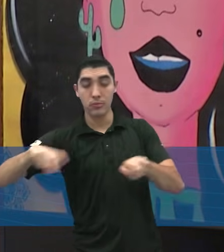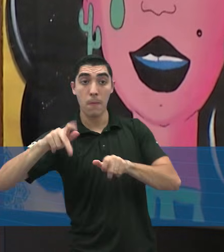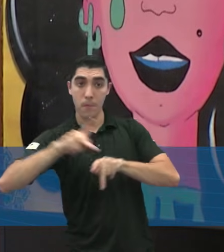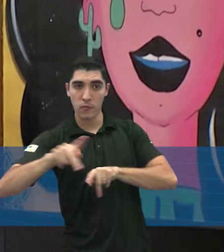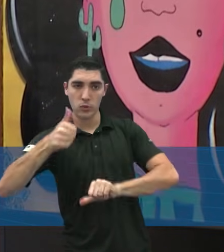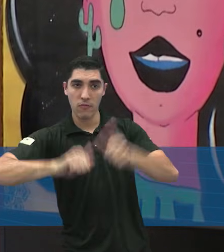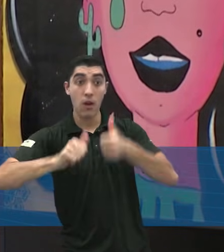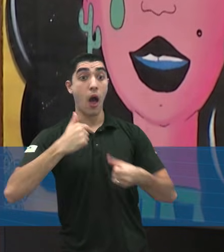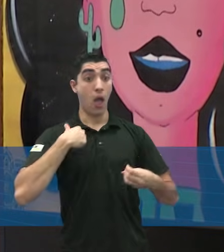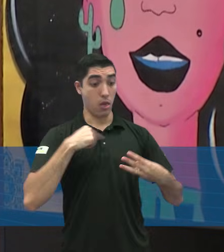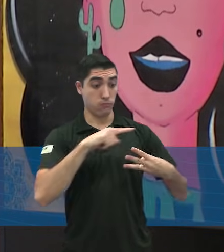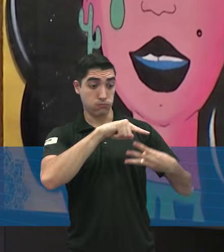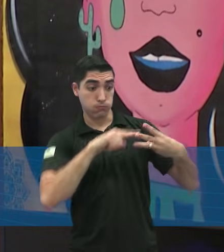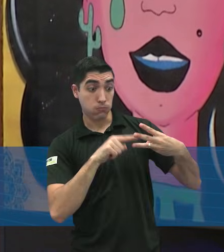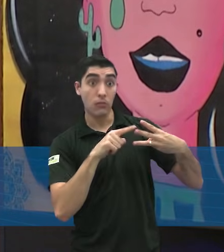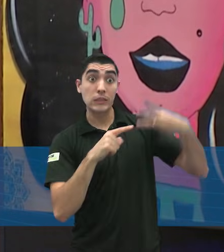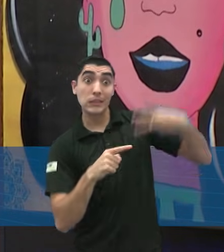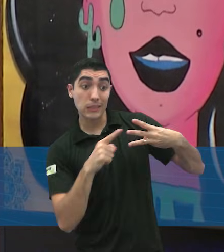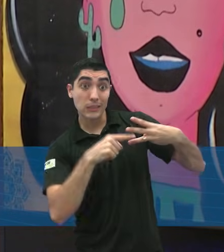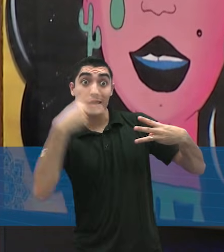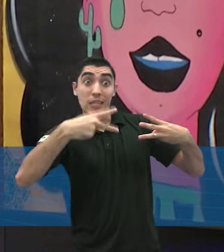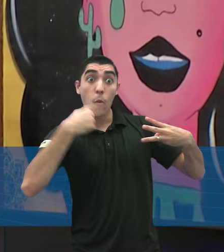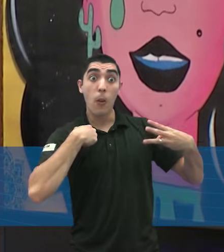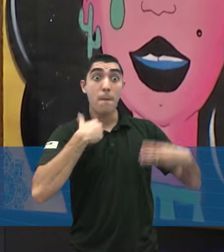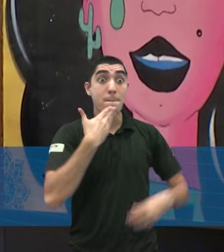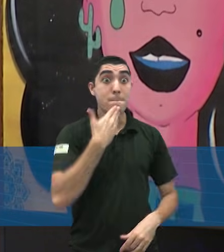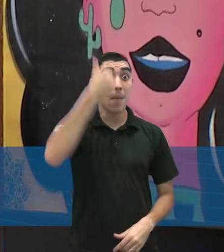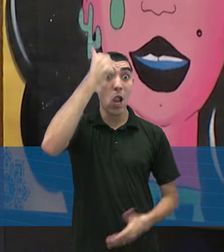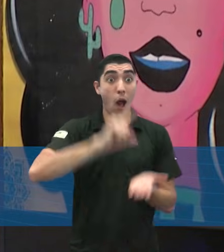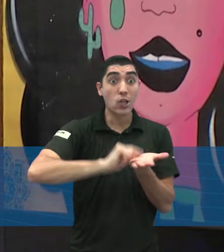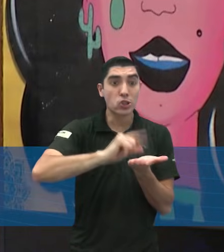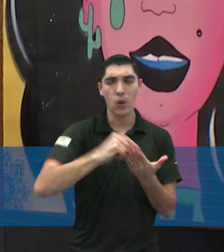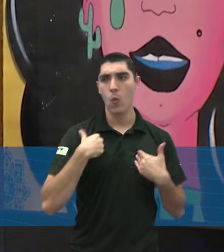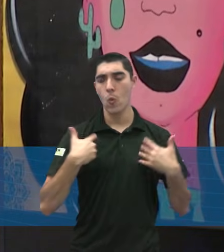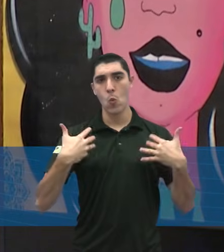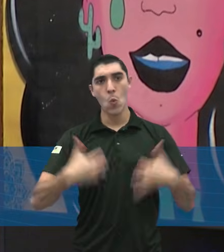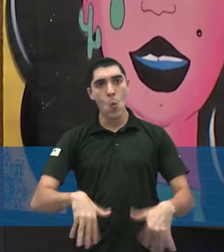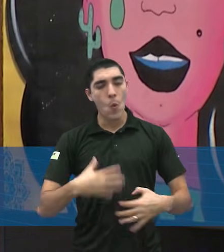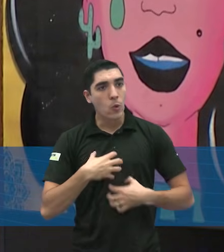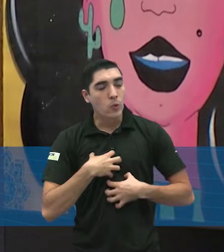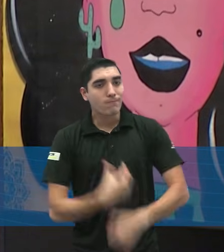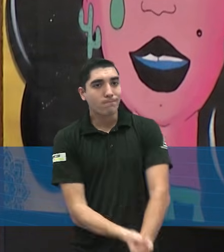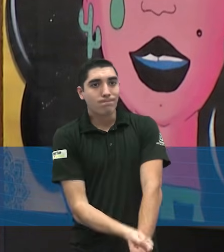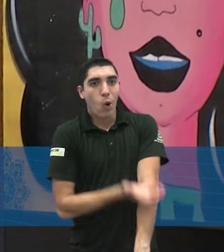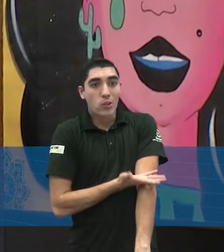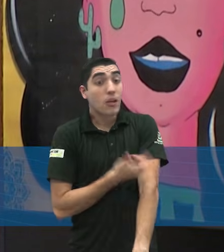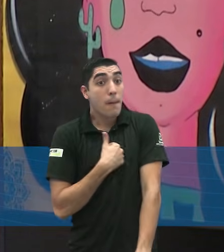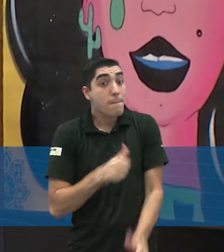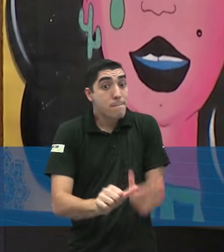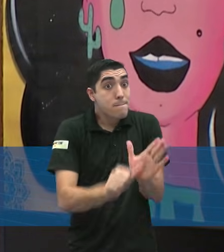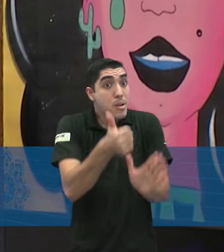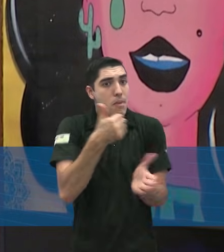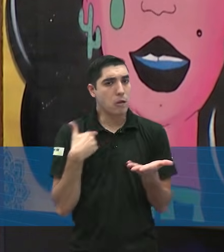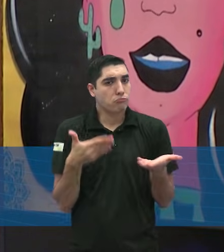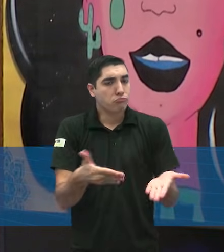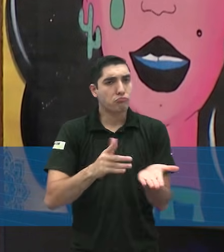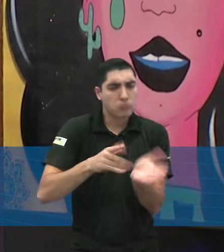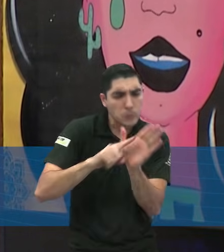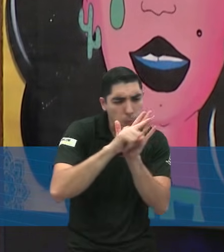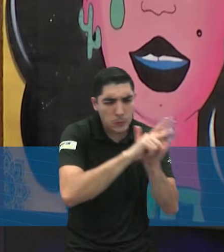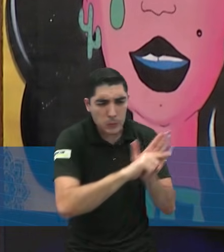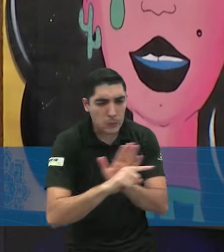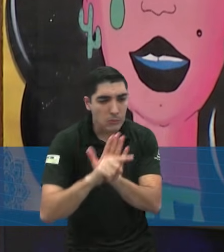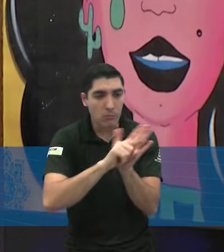o meu ficou em 2º lugar em Ciências Sociais Aplicadas. E, para mim, foi bastante emocionante, assim, né, porque a minha primeira experiência na área da